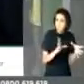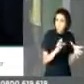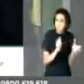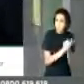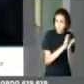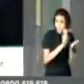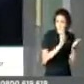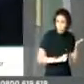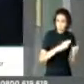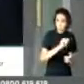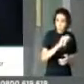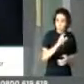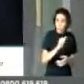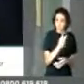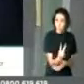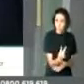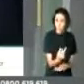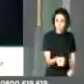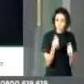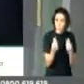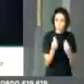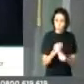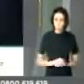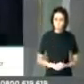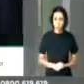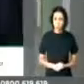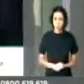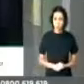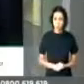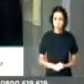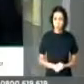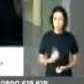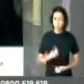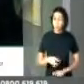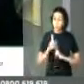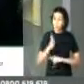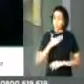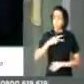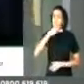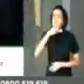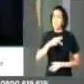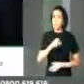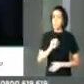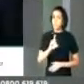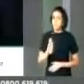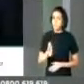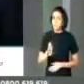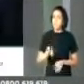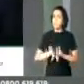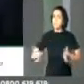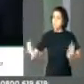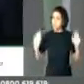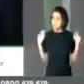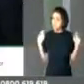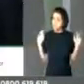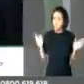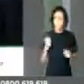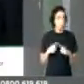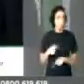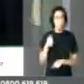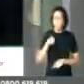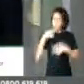tente fazer uma coisa como essa. Eu espero que o meu partido, o PSDB, não esteja envolvido nisso, porque não vou